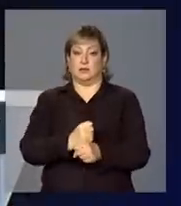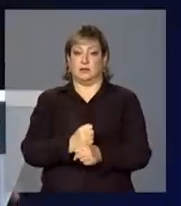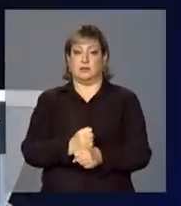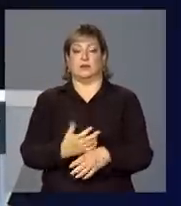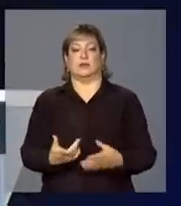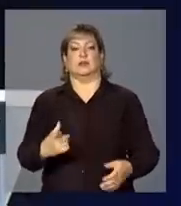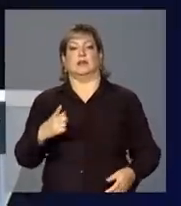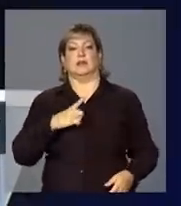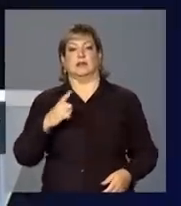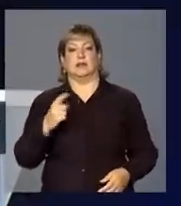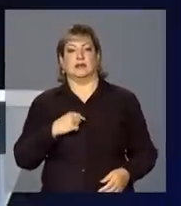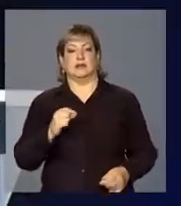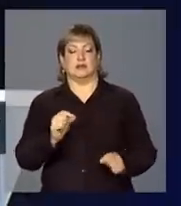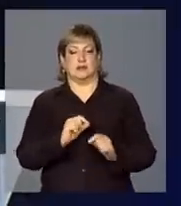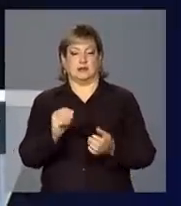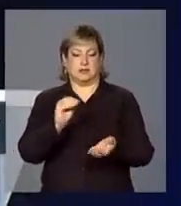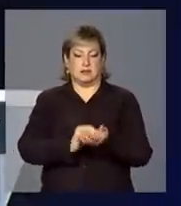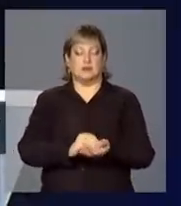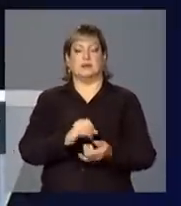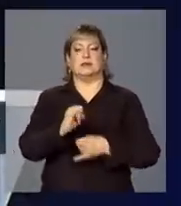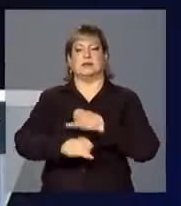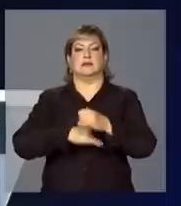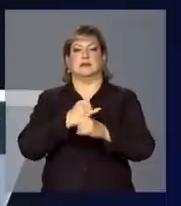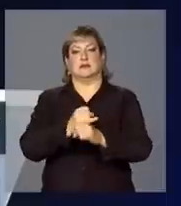inscrevem de forma simplificada num portal.